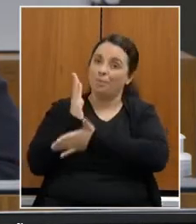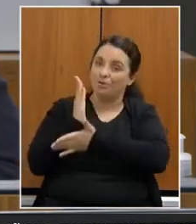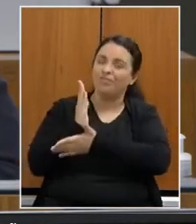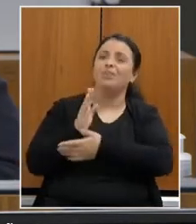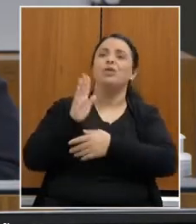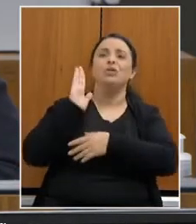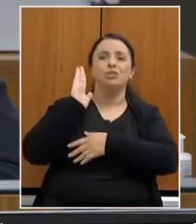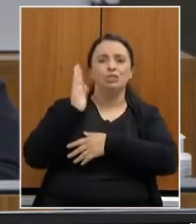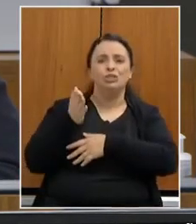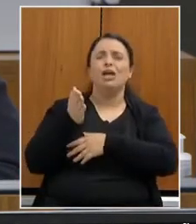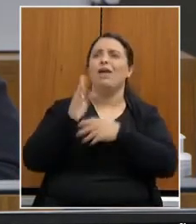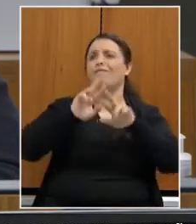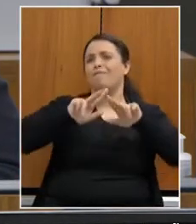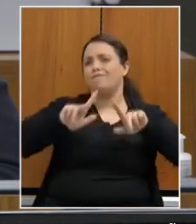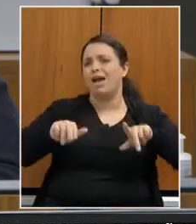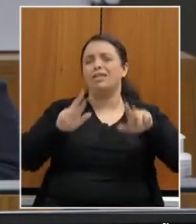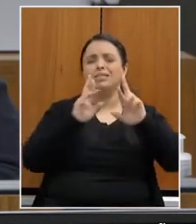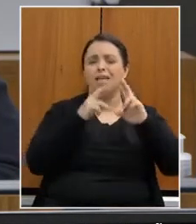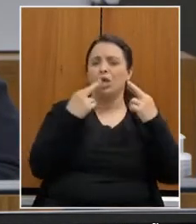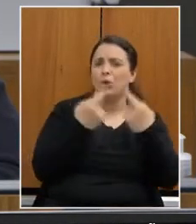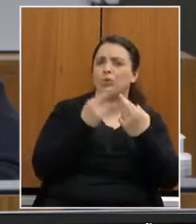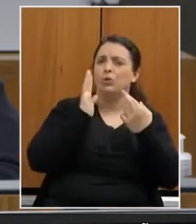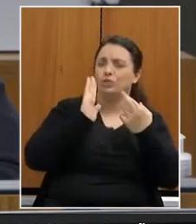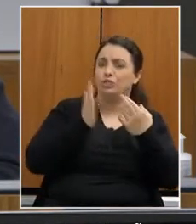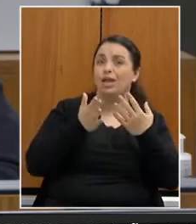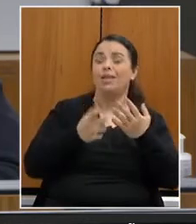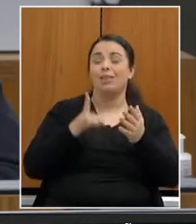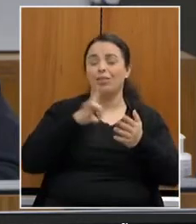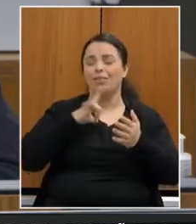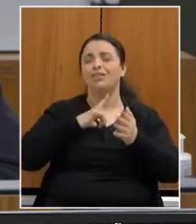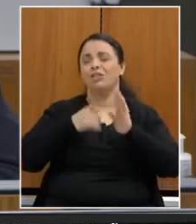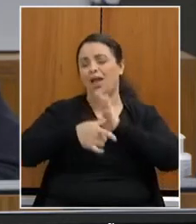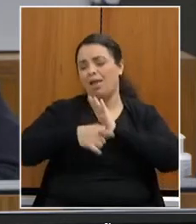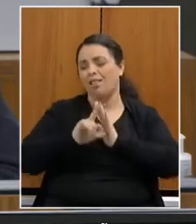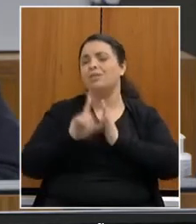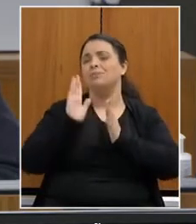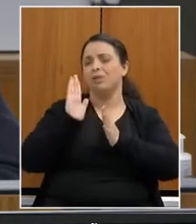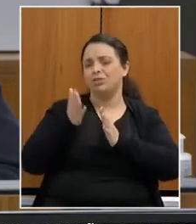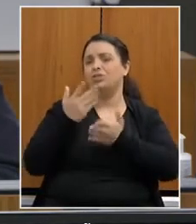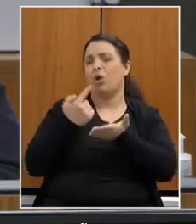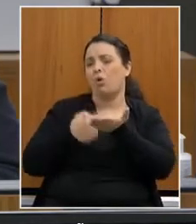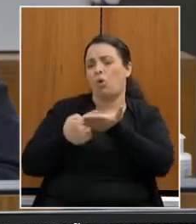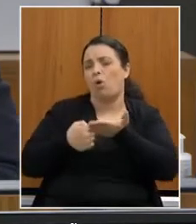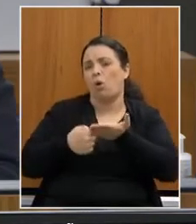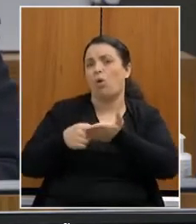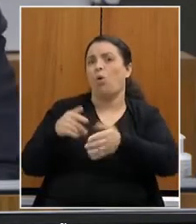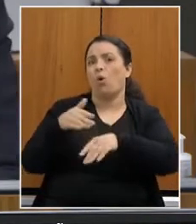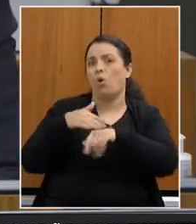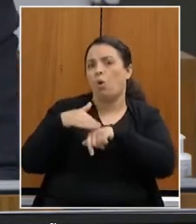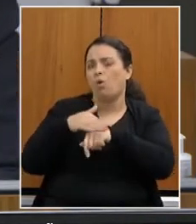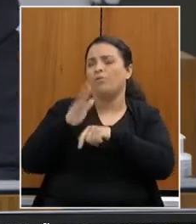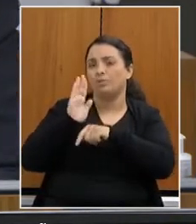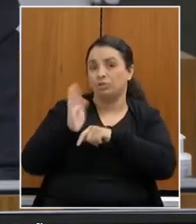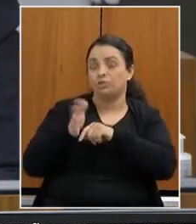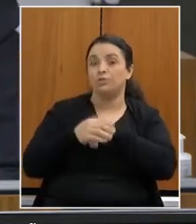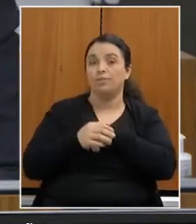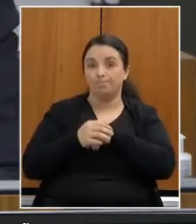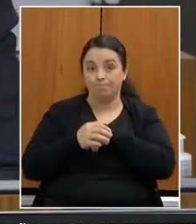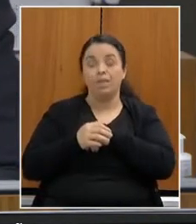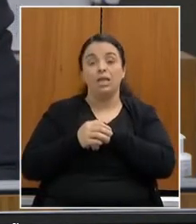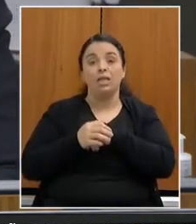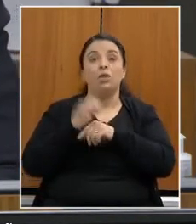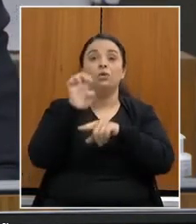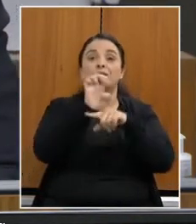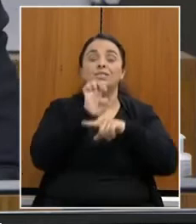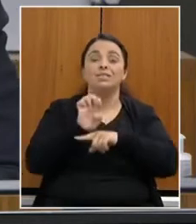Russo já está tudo bem adiantado e dependente de não ter sido feito junto com os estados do Nordeste nós